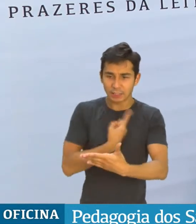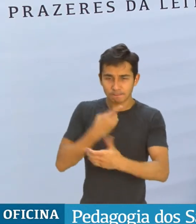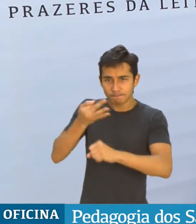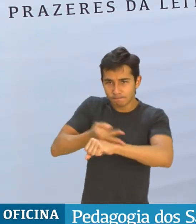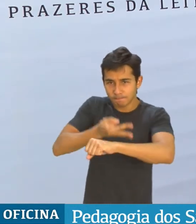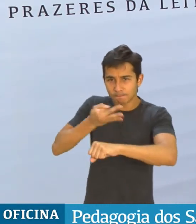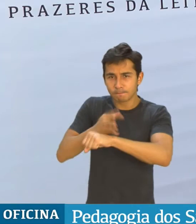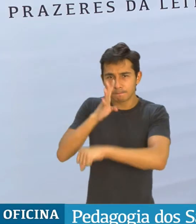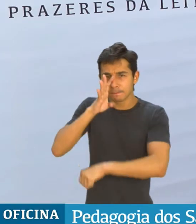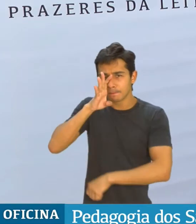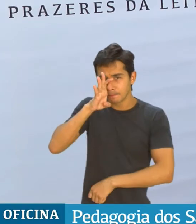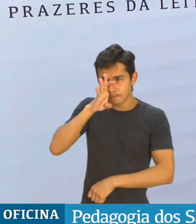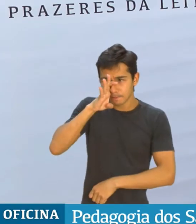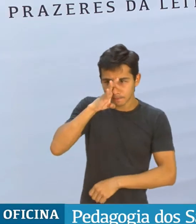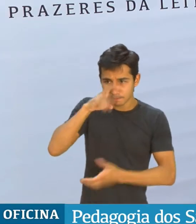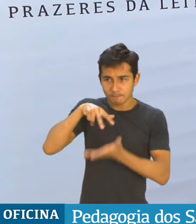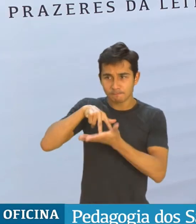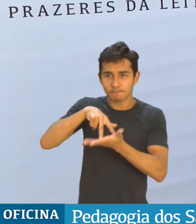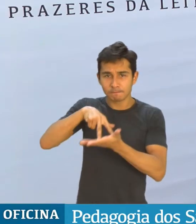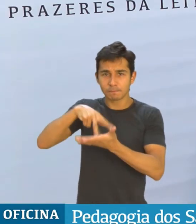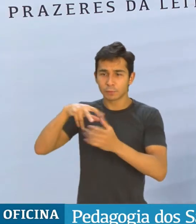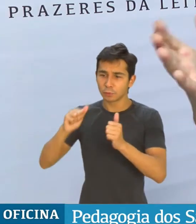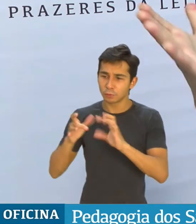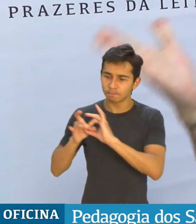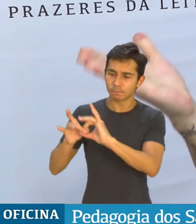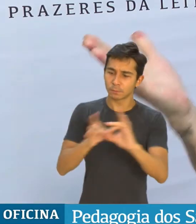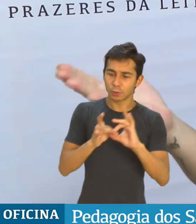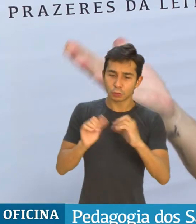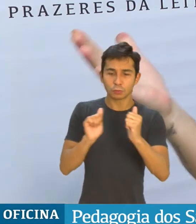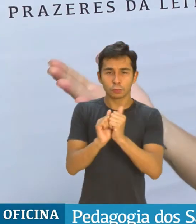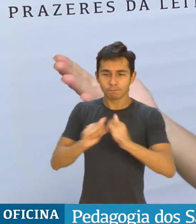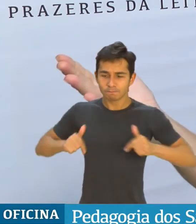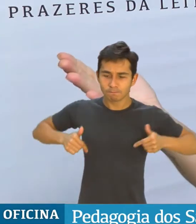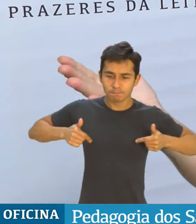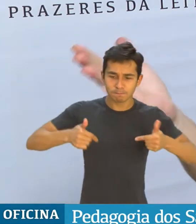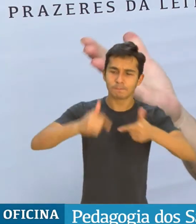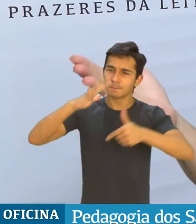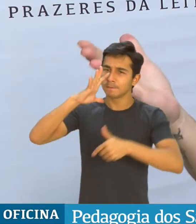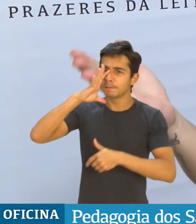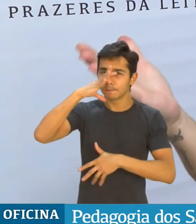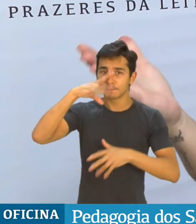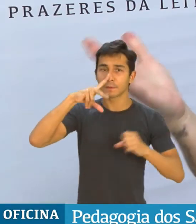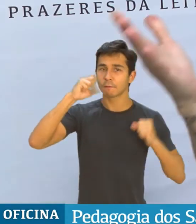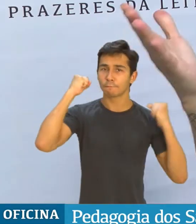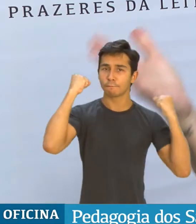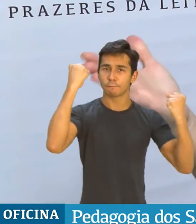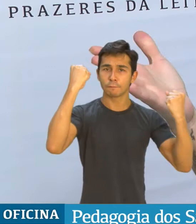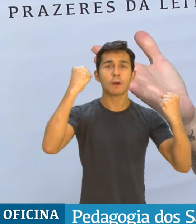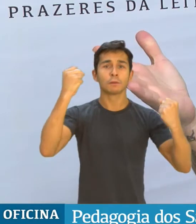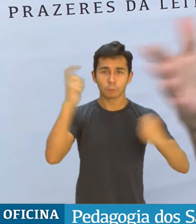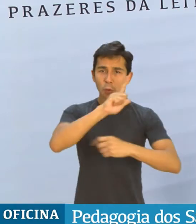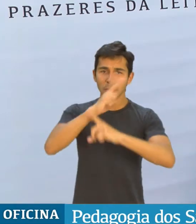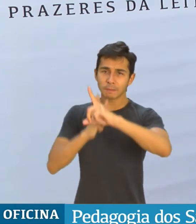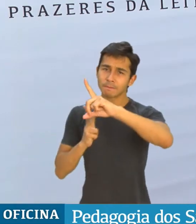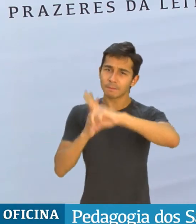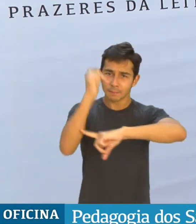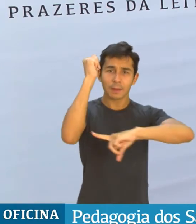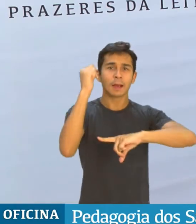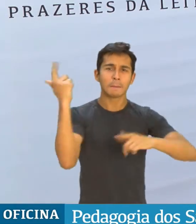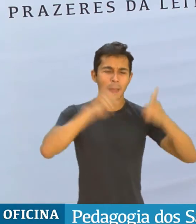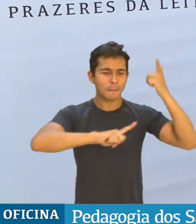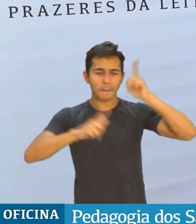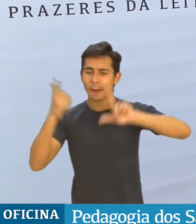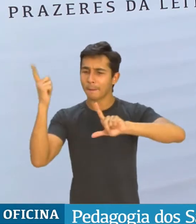resistimos, resistiremos juntos. Só assim somos fortes. Só assim conquistamos, só